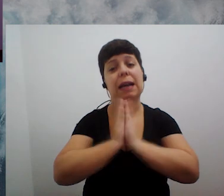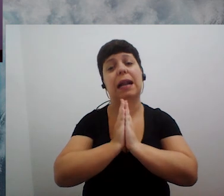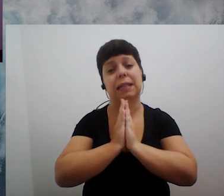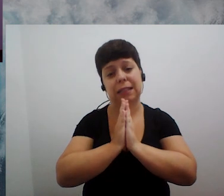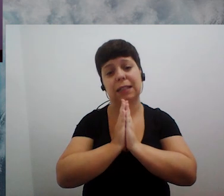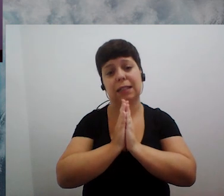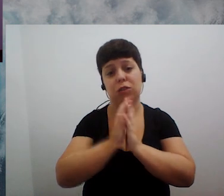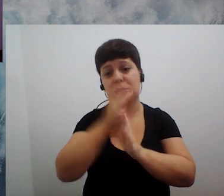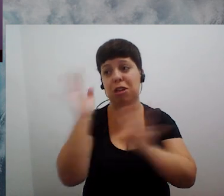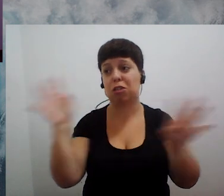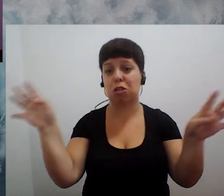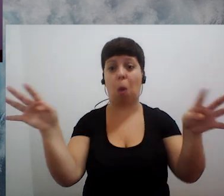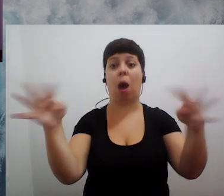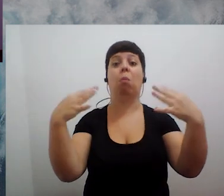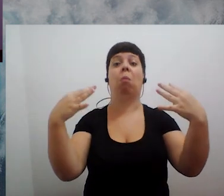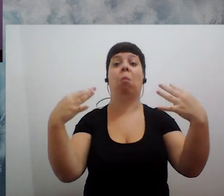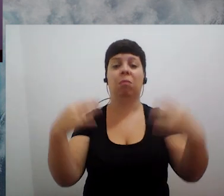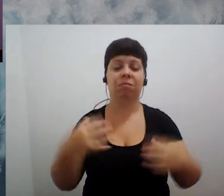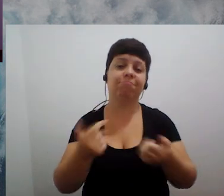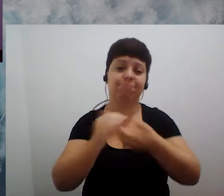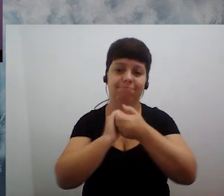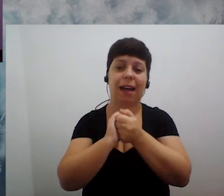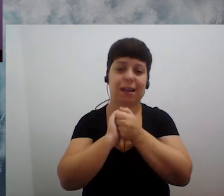assim, chamou bastante a atenção das pessoas. Parabéns.